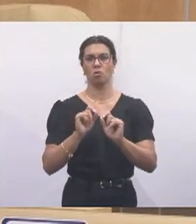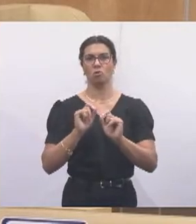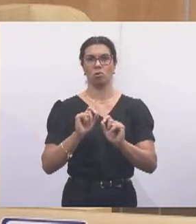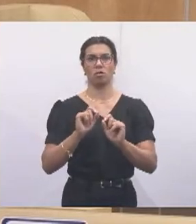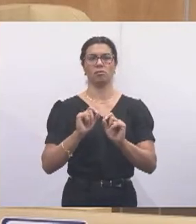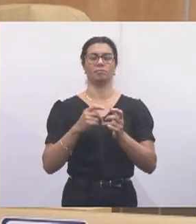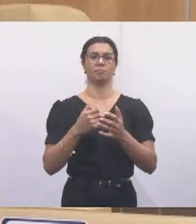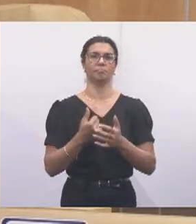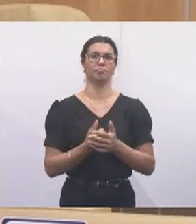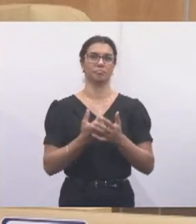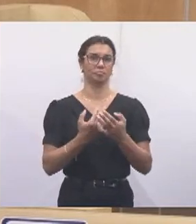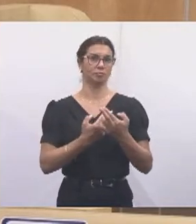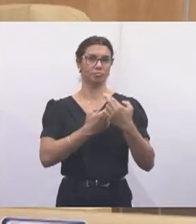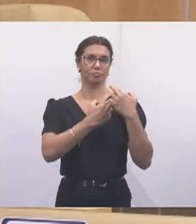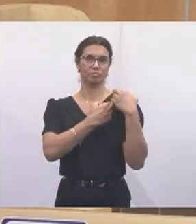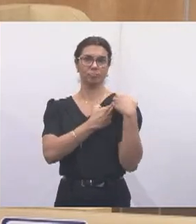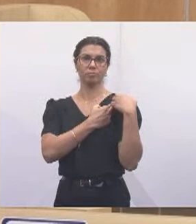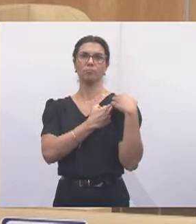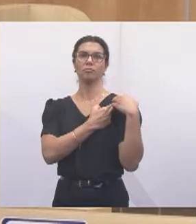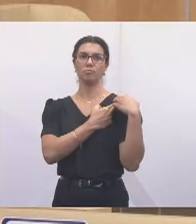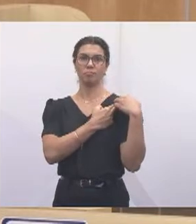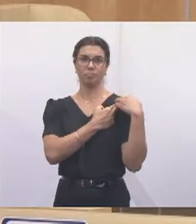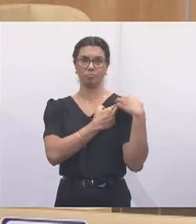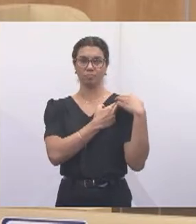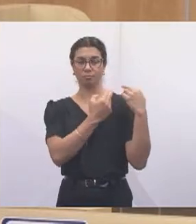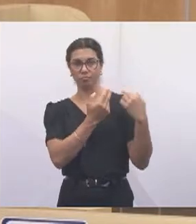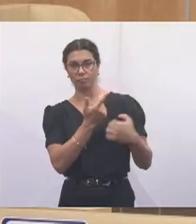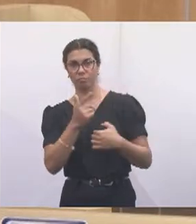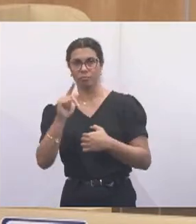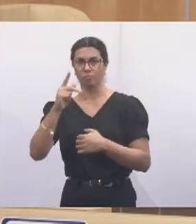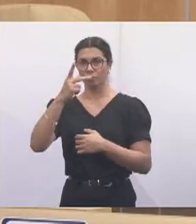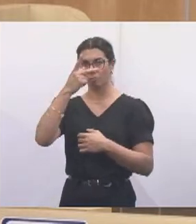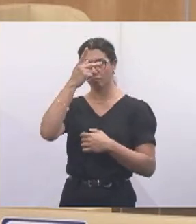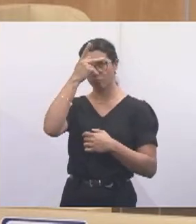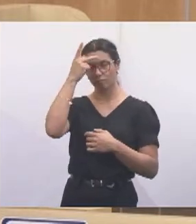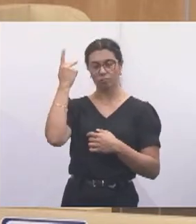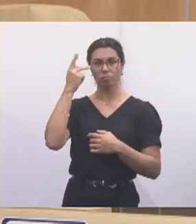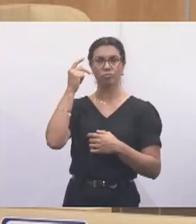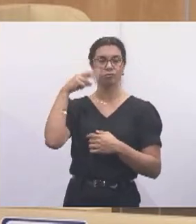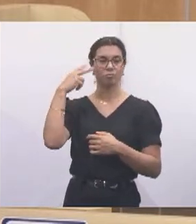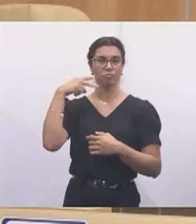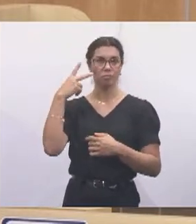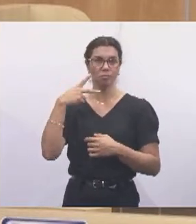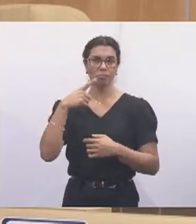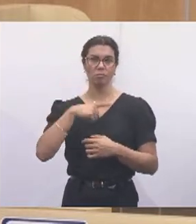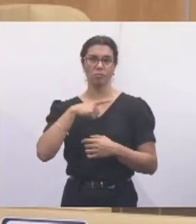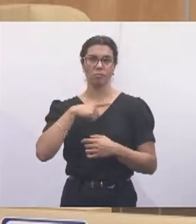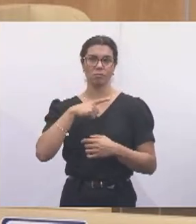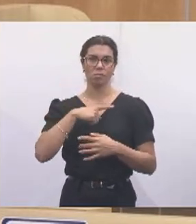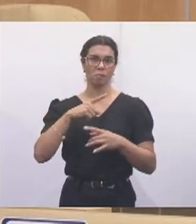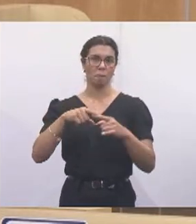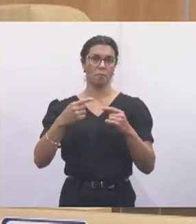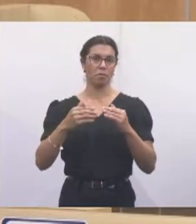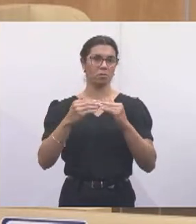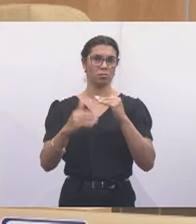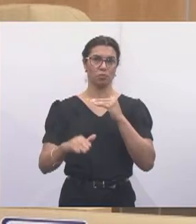alguns vereadores que esses vereadores não estavam a favor do servidor público,